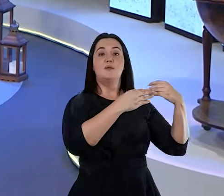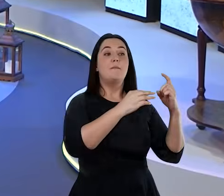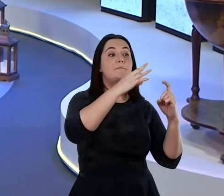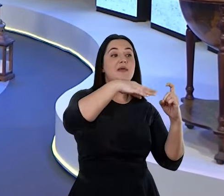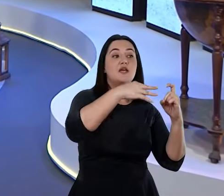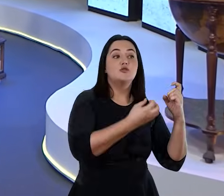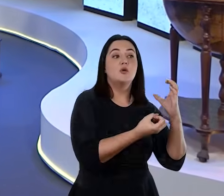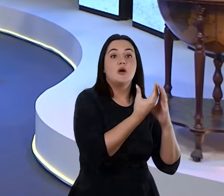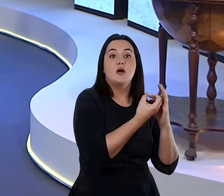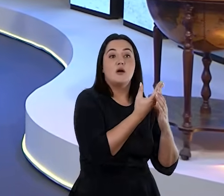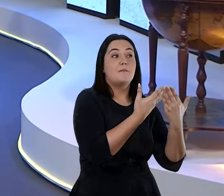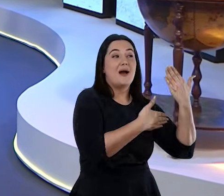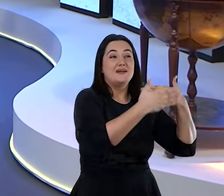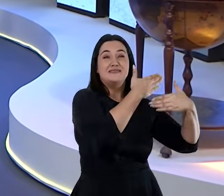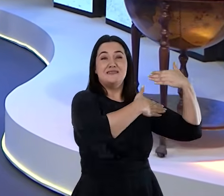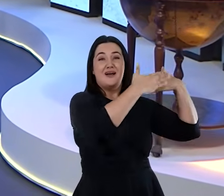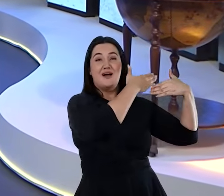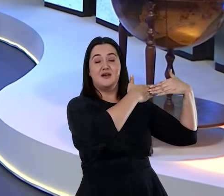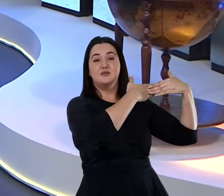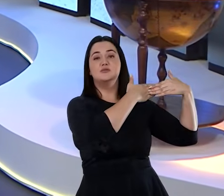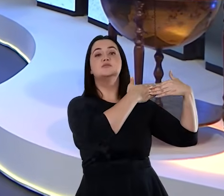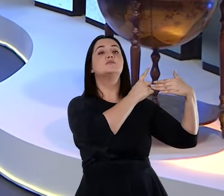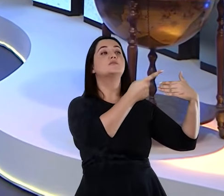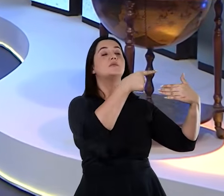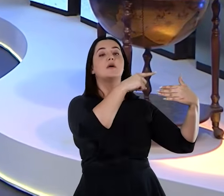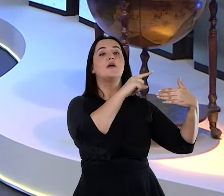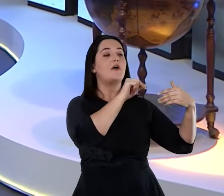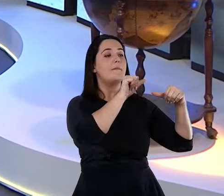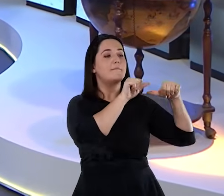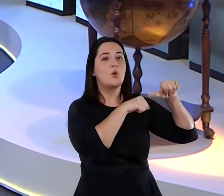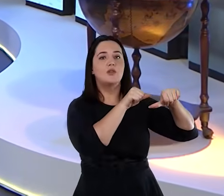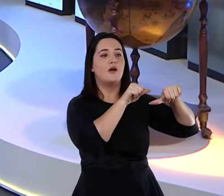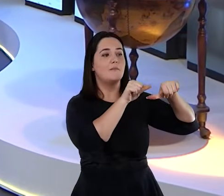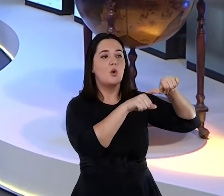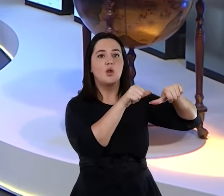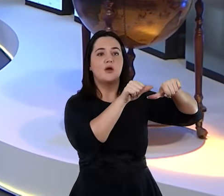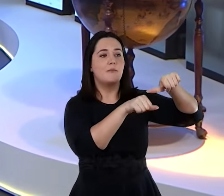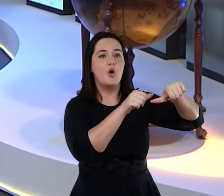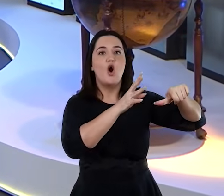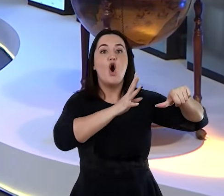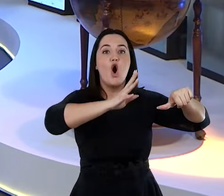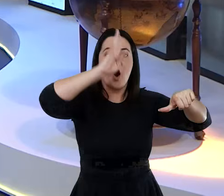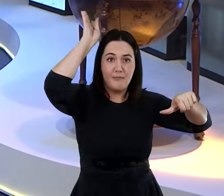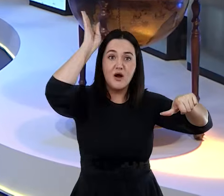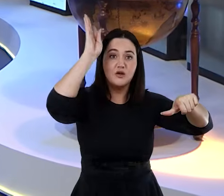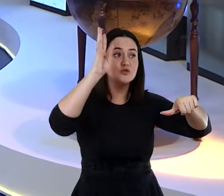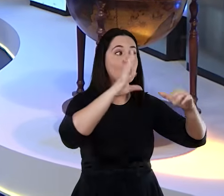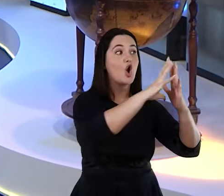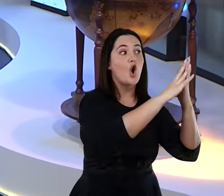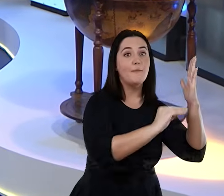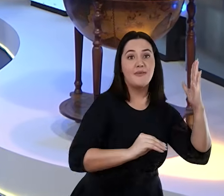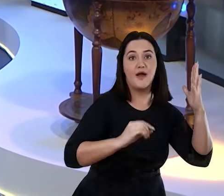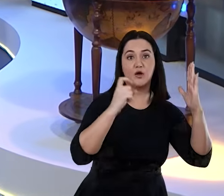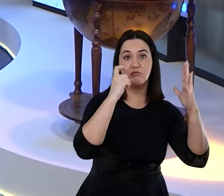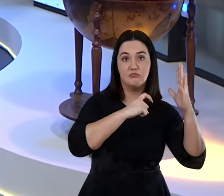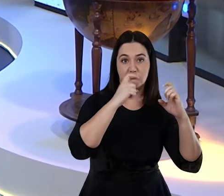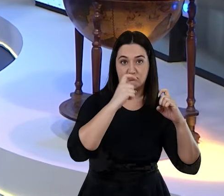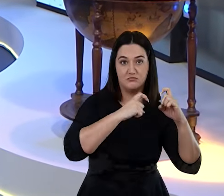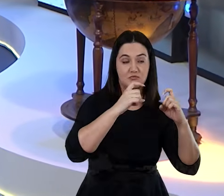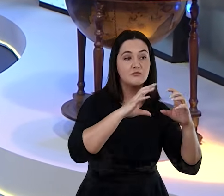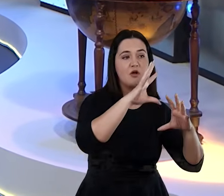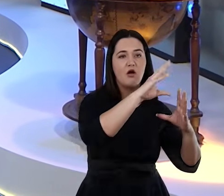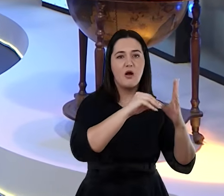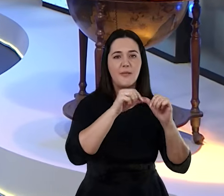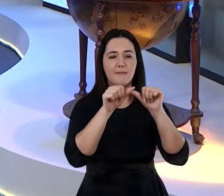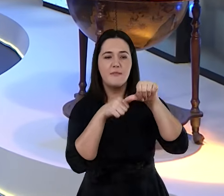primeiros mitos encontrados dos gregos e depois ainda mudados pelos romanos. Os romanos importaram os mitos da Grécia, ou